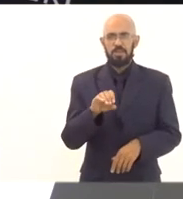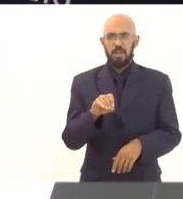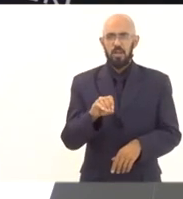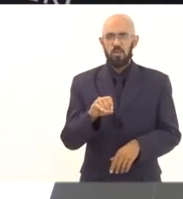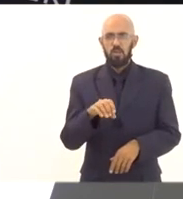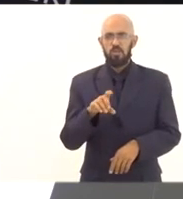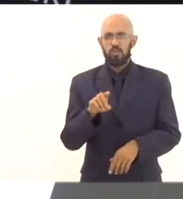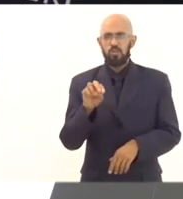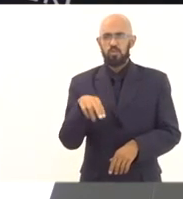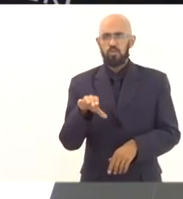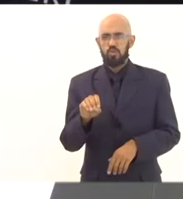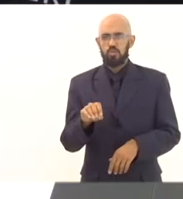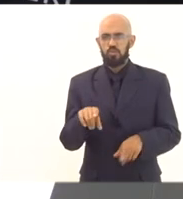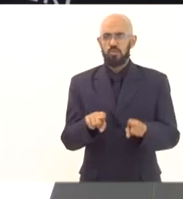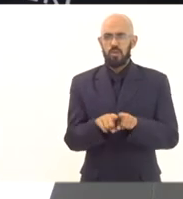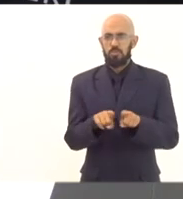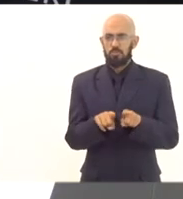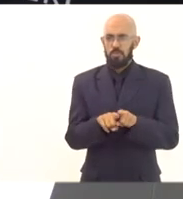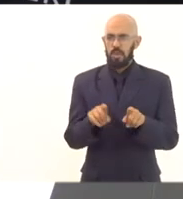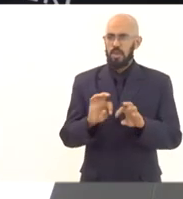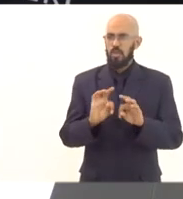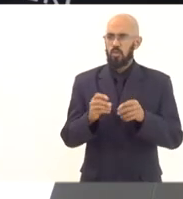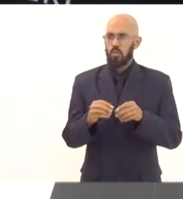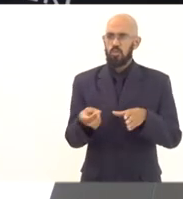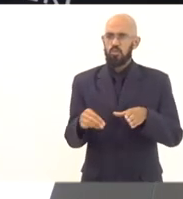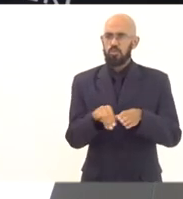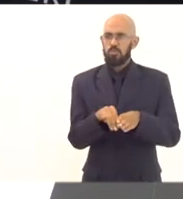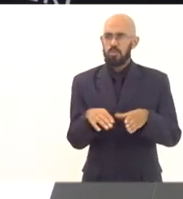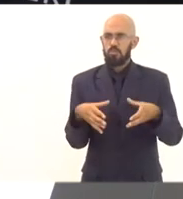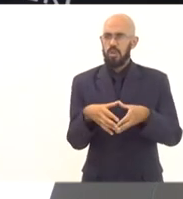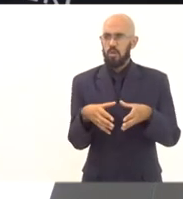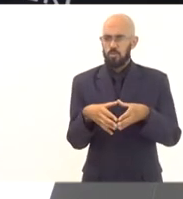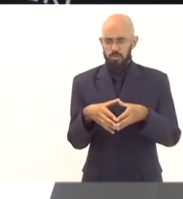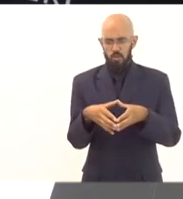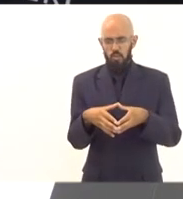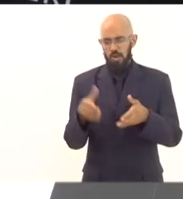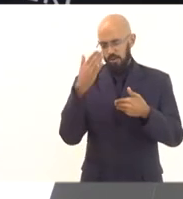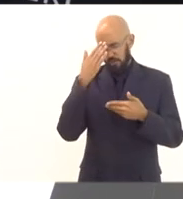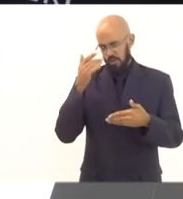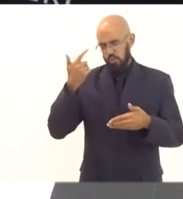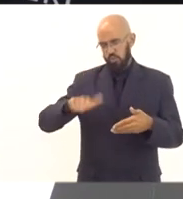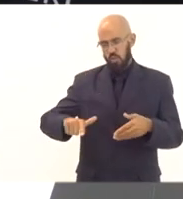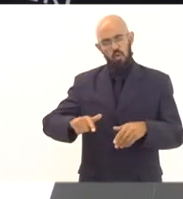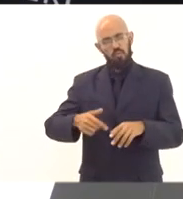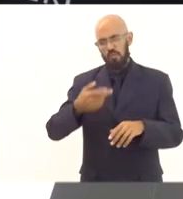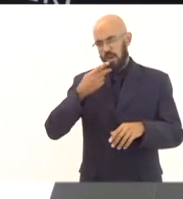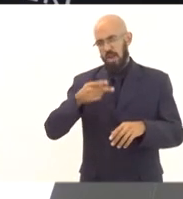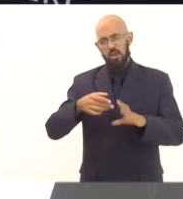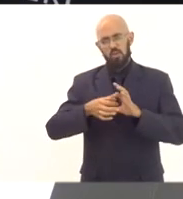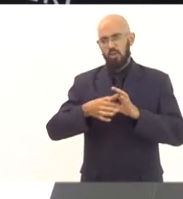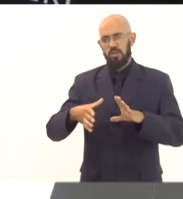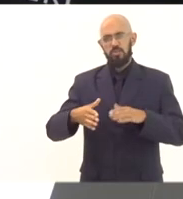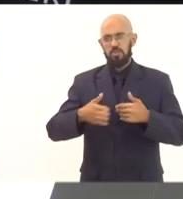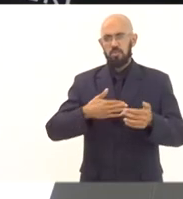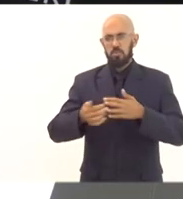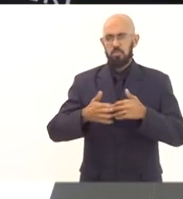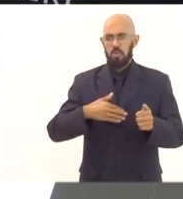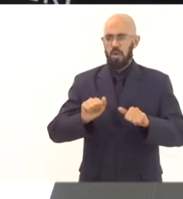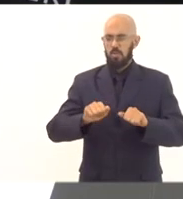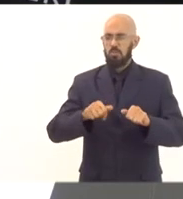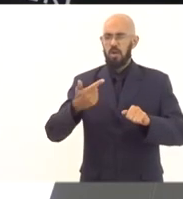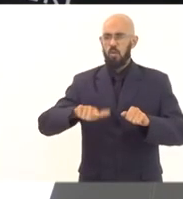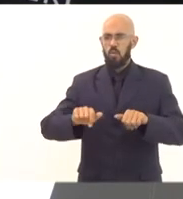e todos os integrantes da produção agradecer mais uma vez dizer que estou à disposição é uma Nova